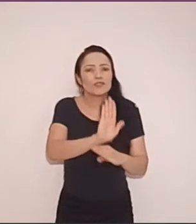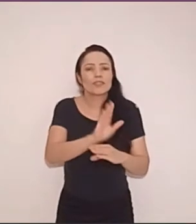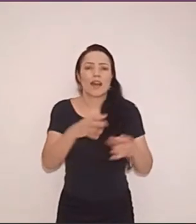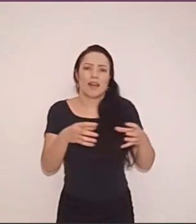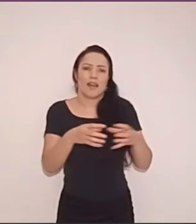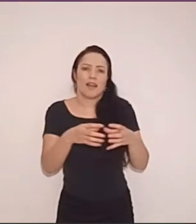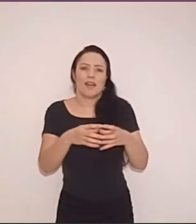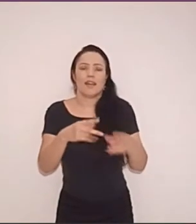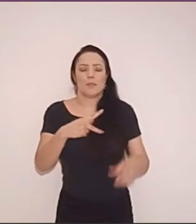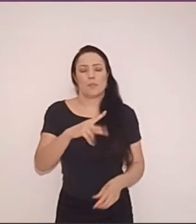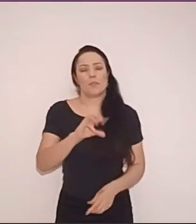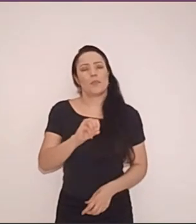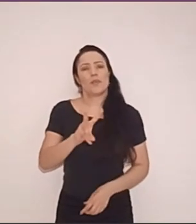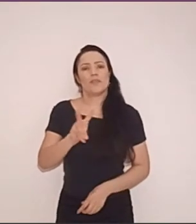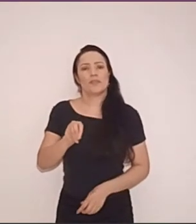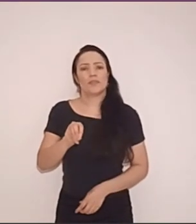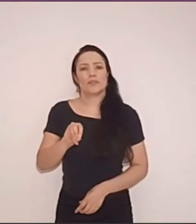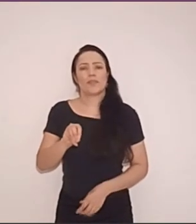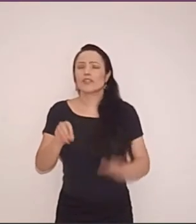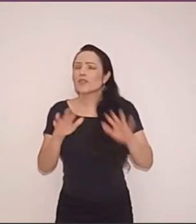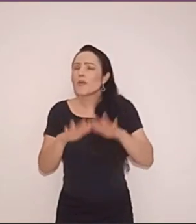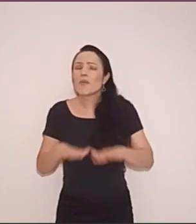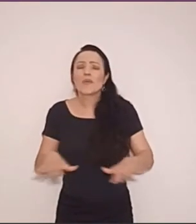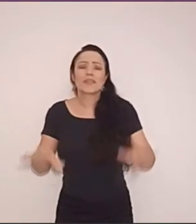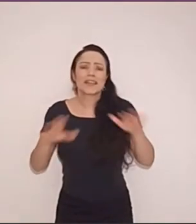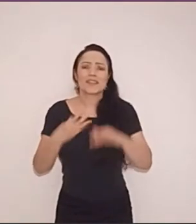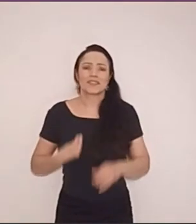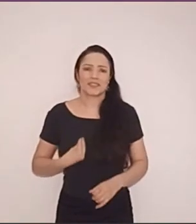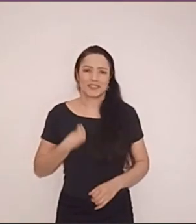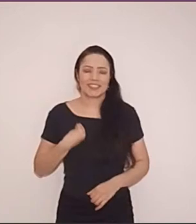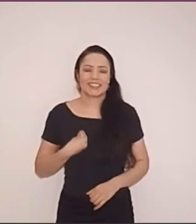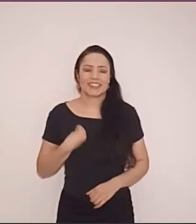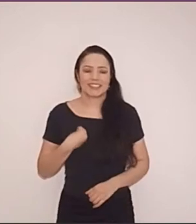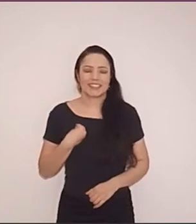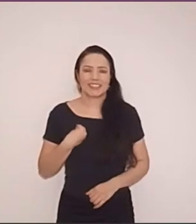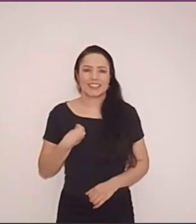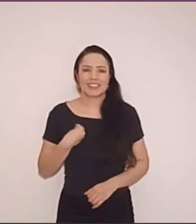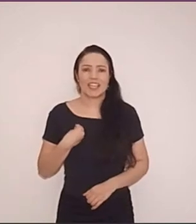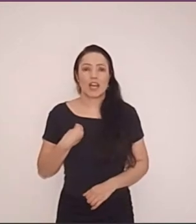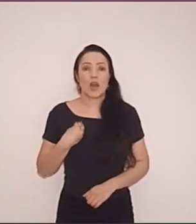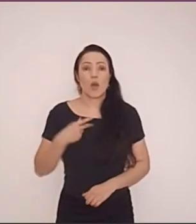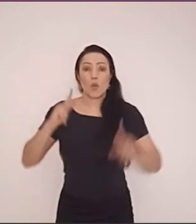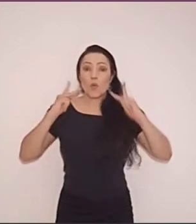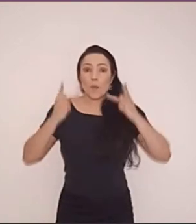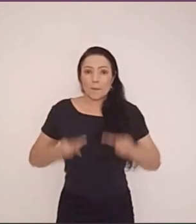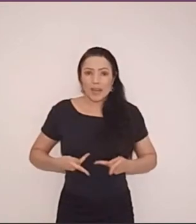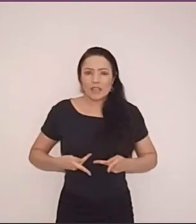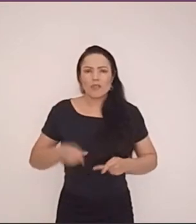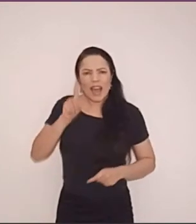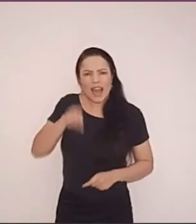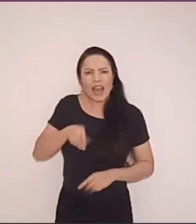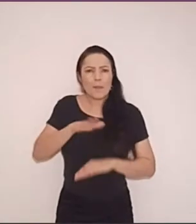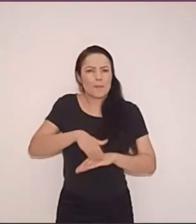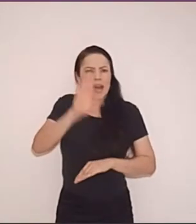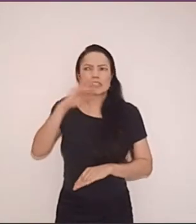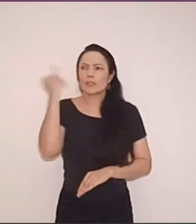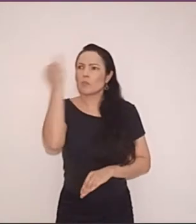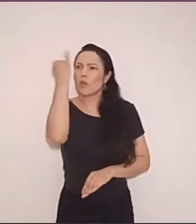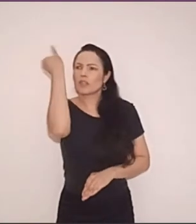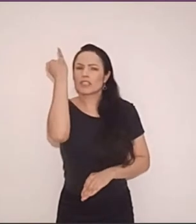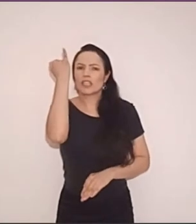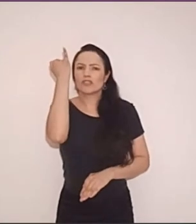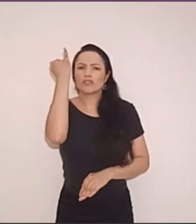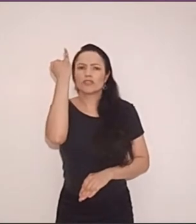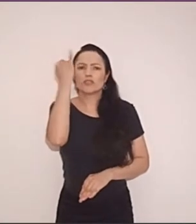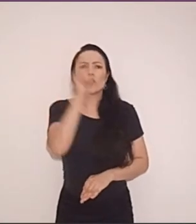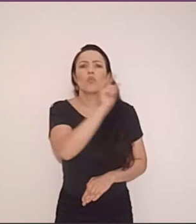todas as rir e eu tô exemplos de vida porque o ser humano não é mais importante de nenhuma outra navegar o